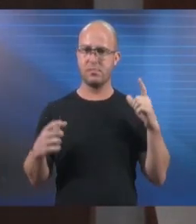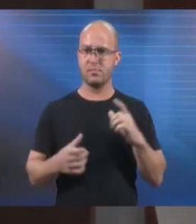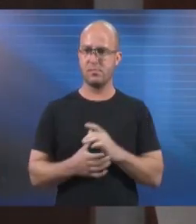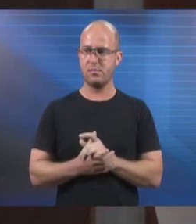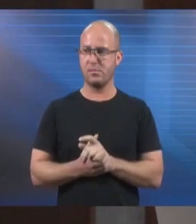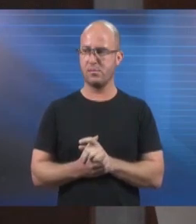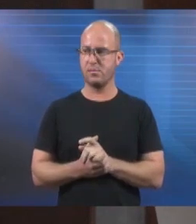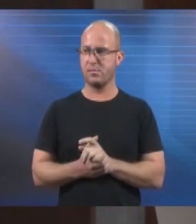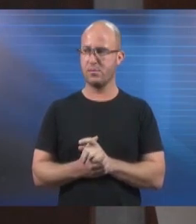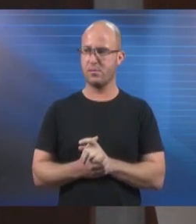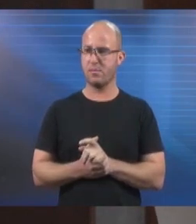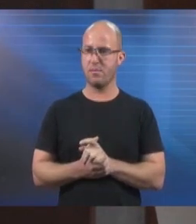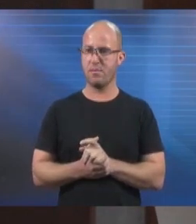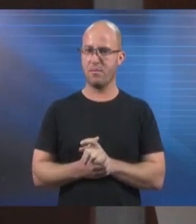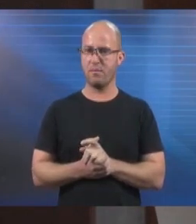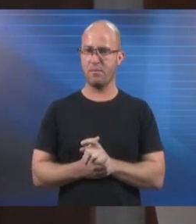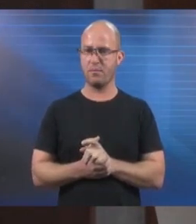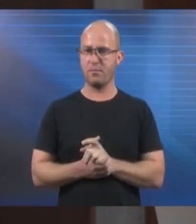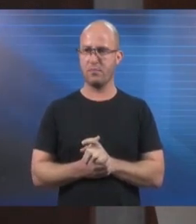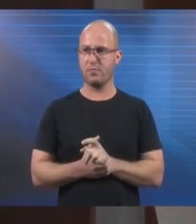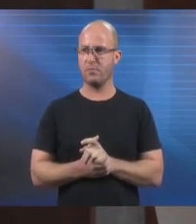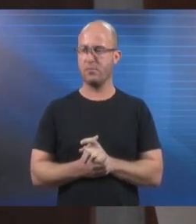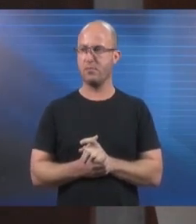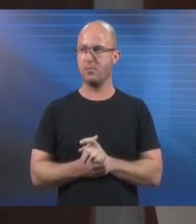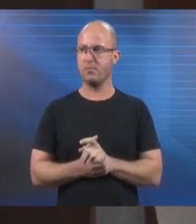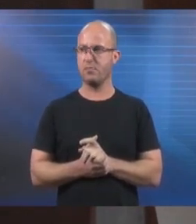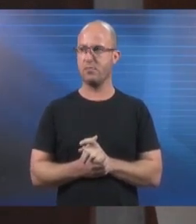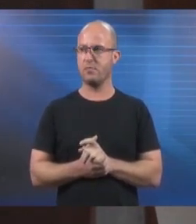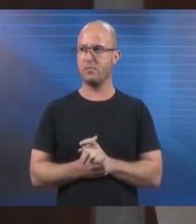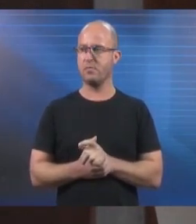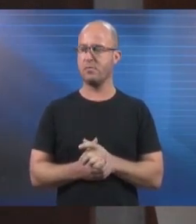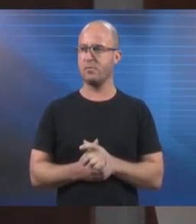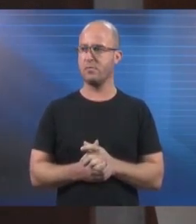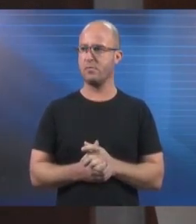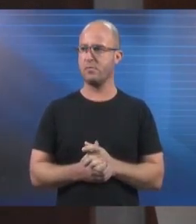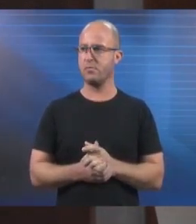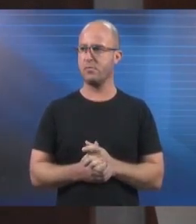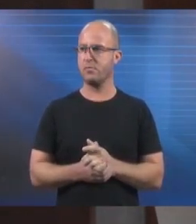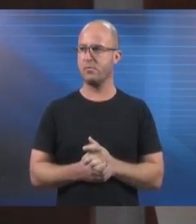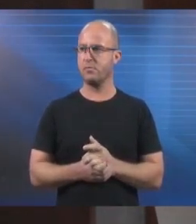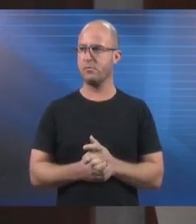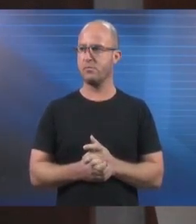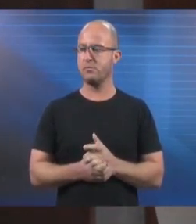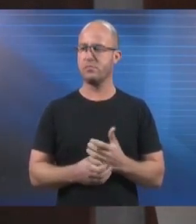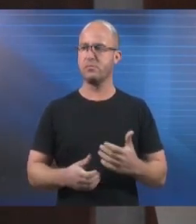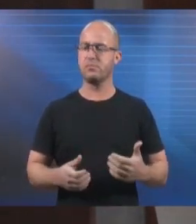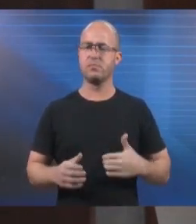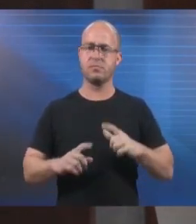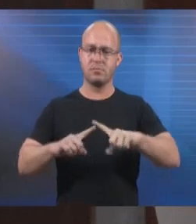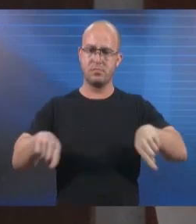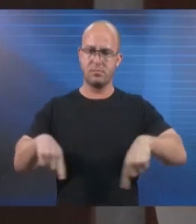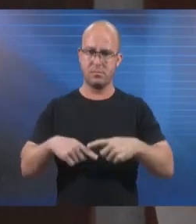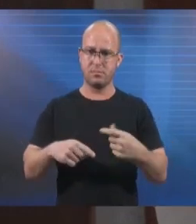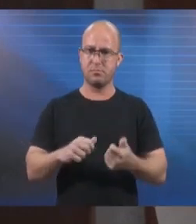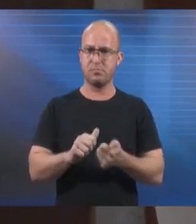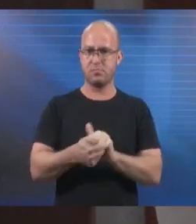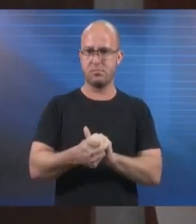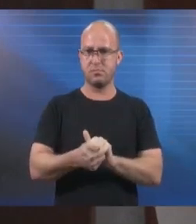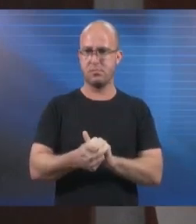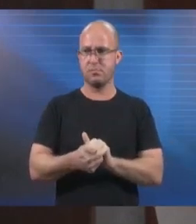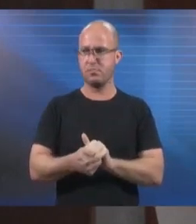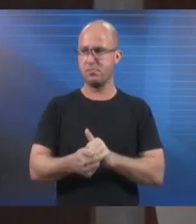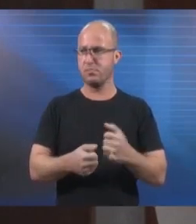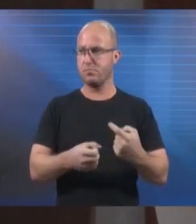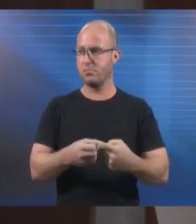reparos na escola estadual Nisa Floresta na cidade de Nisa Floresta requer construção de quadra poliesportiva na zona rural do